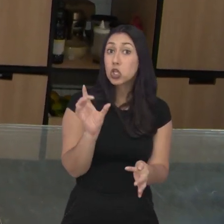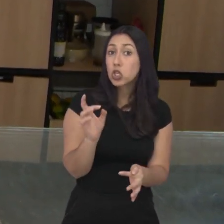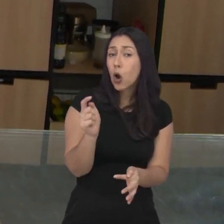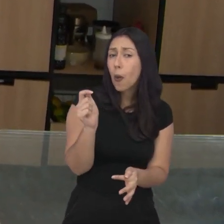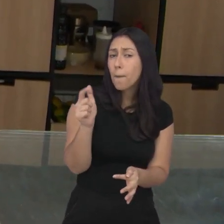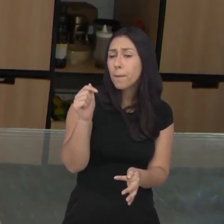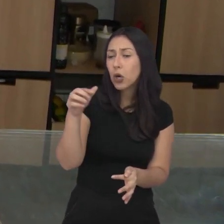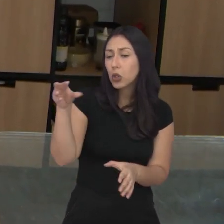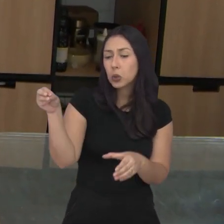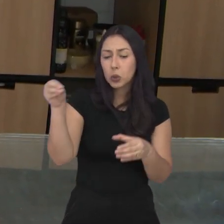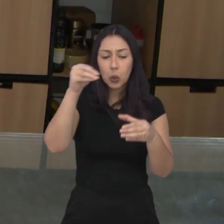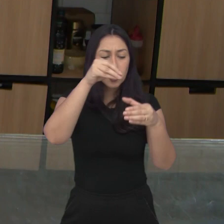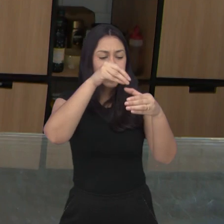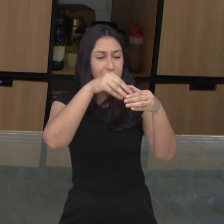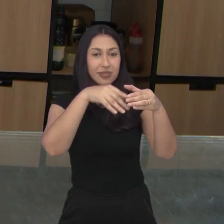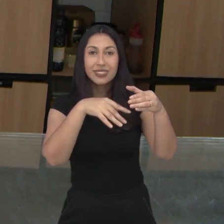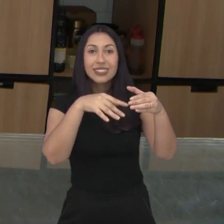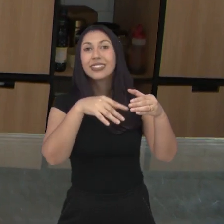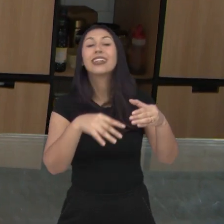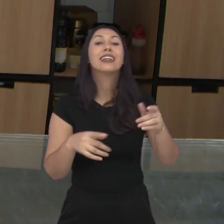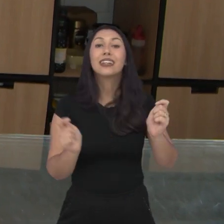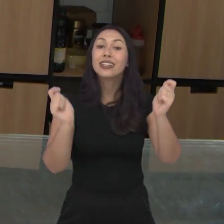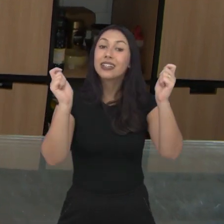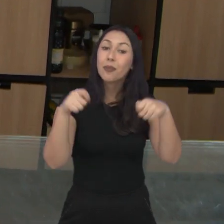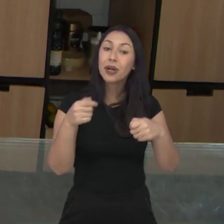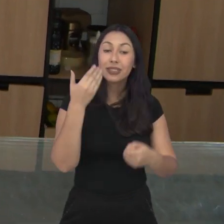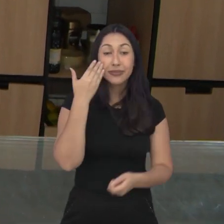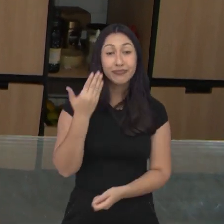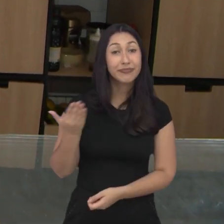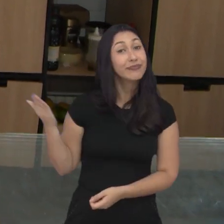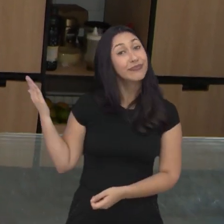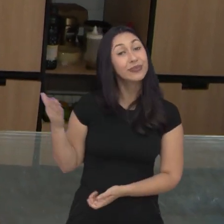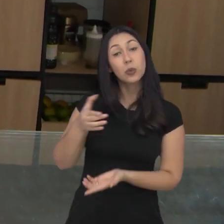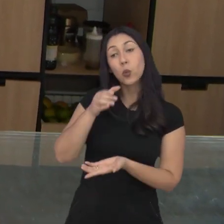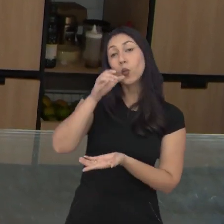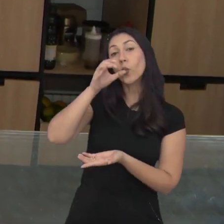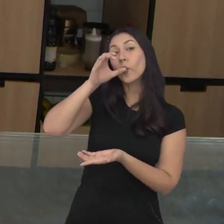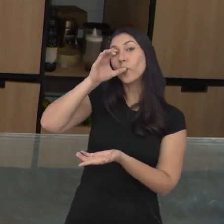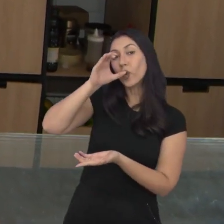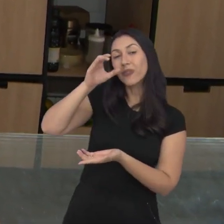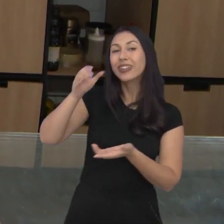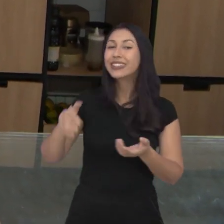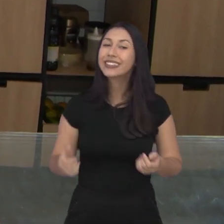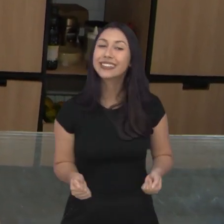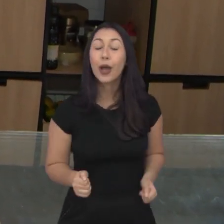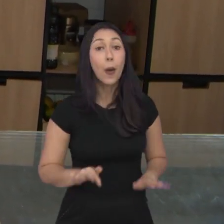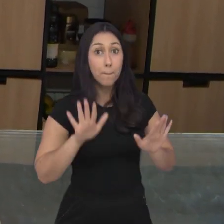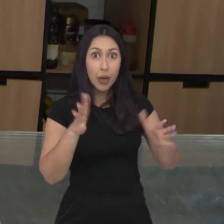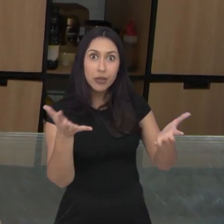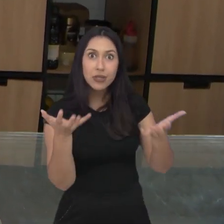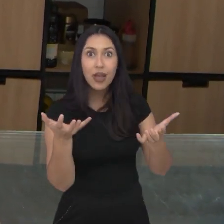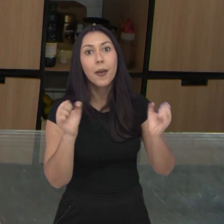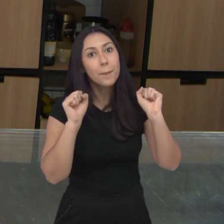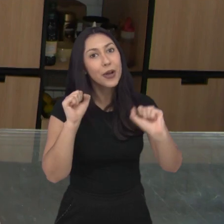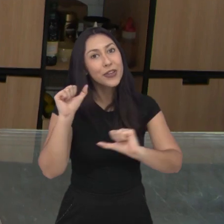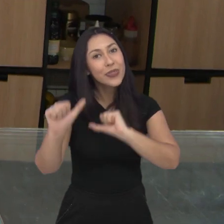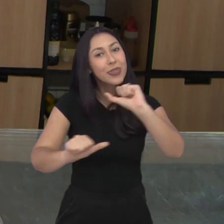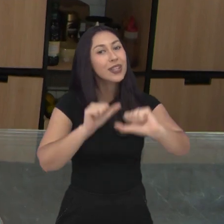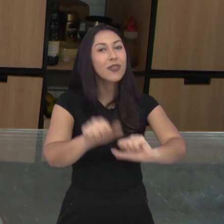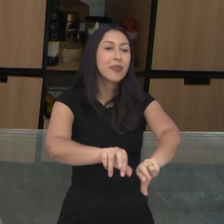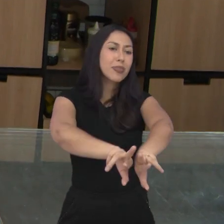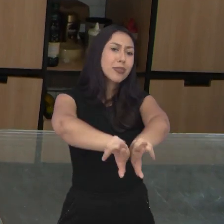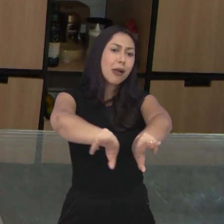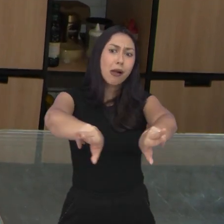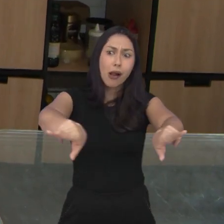tenho só uma parte dele que pode ser aproveitada e uma única possibilidade, que é assim, como bebida, como infusão. Mas se você quiser, dá